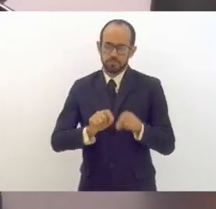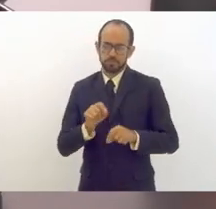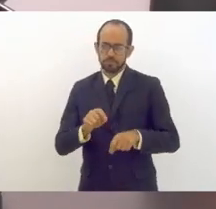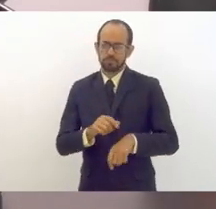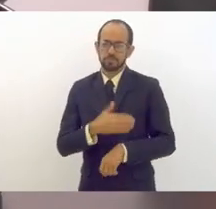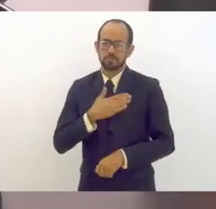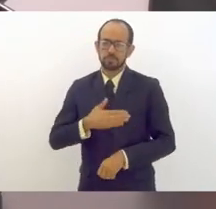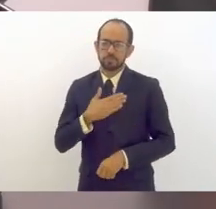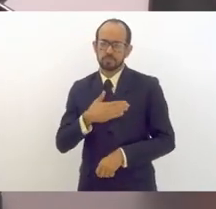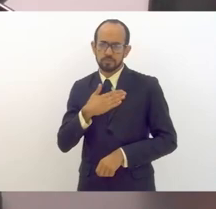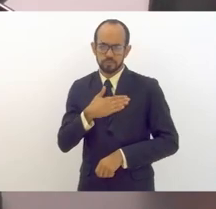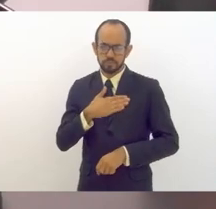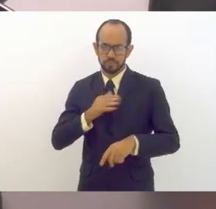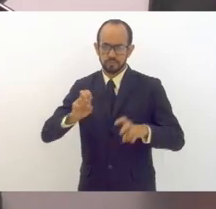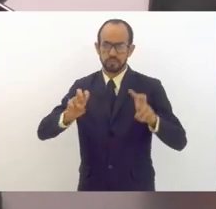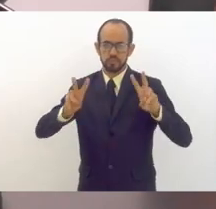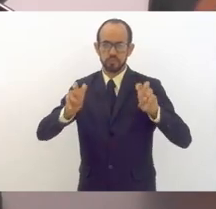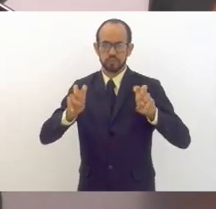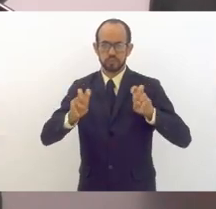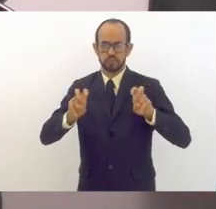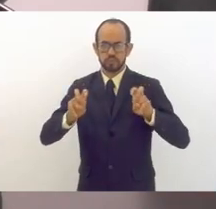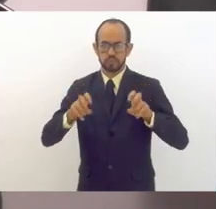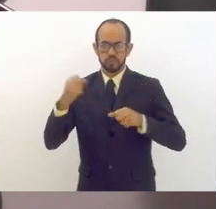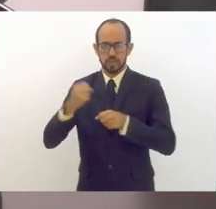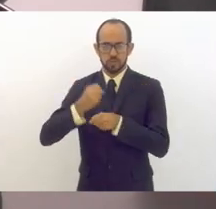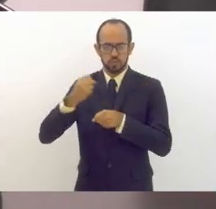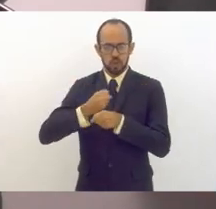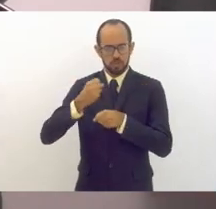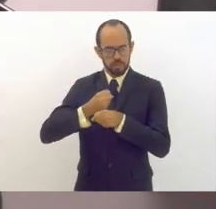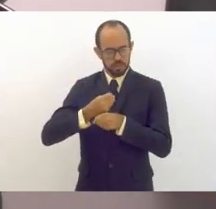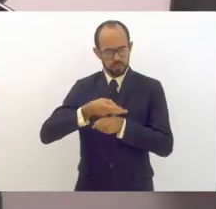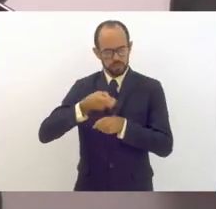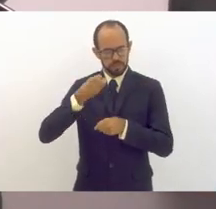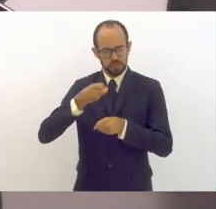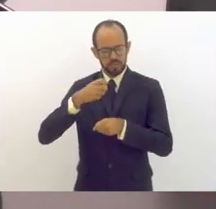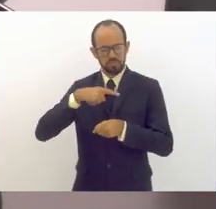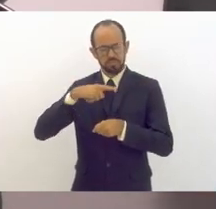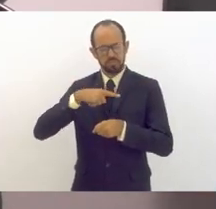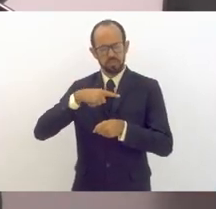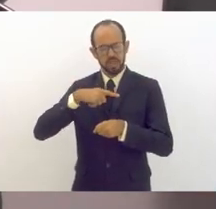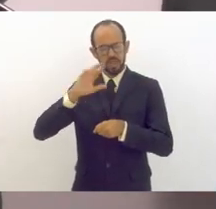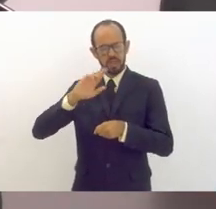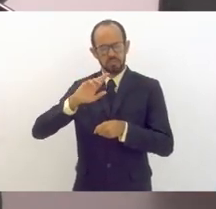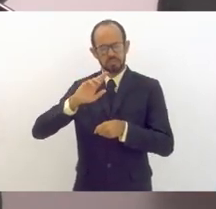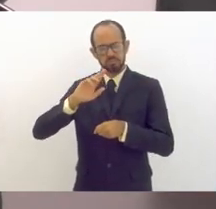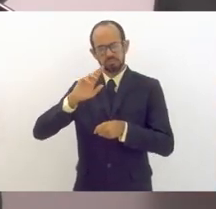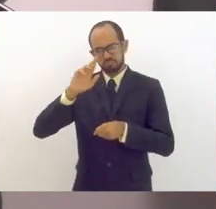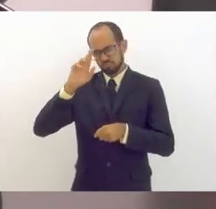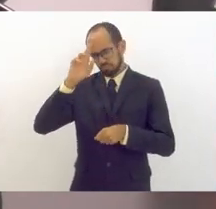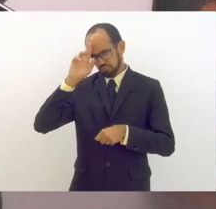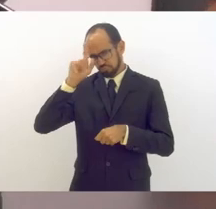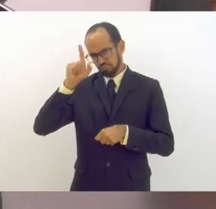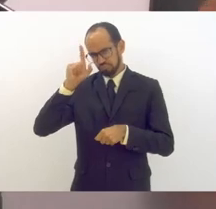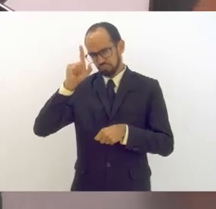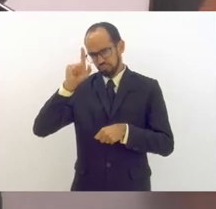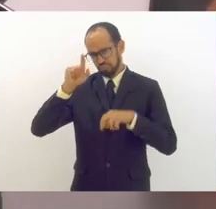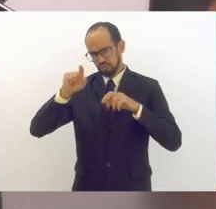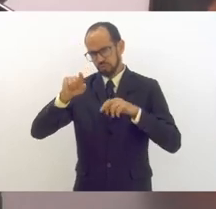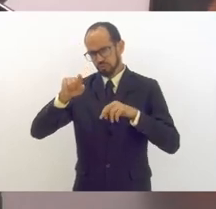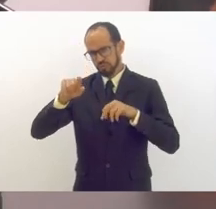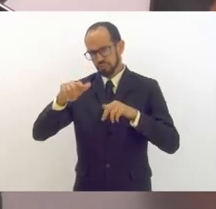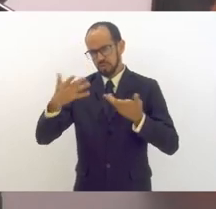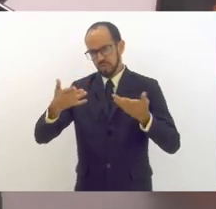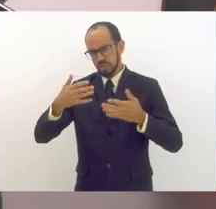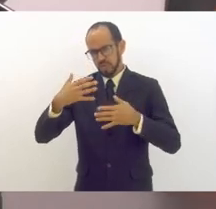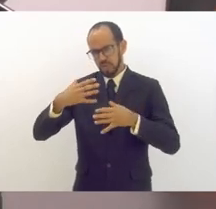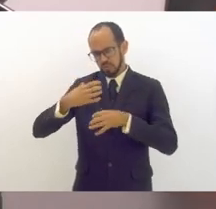em relação às obras, eu verifiquei que tem uma disparidade muito grande nos colégios, né? Assim, laboratório de informática, fiz a conta